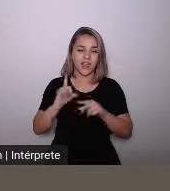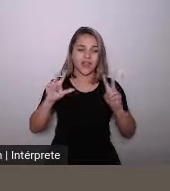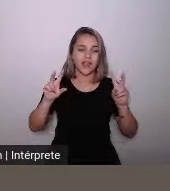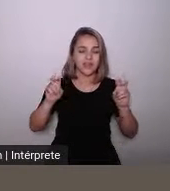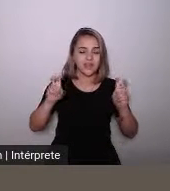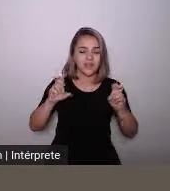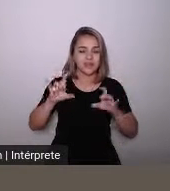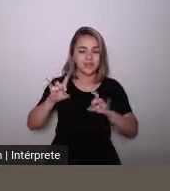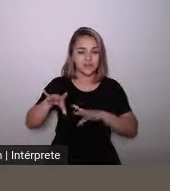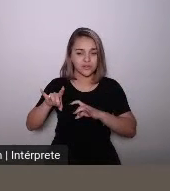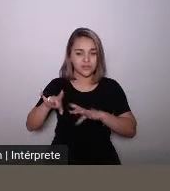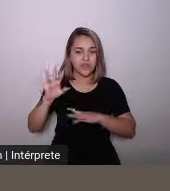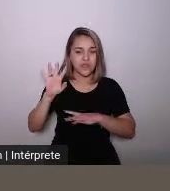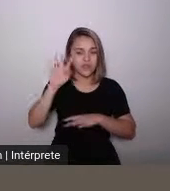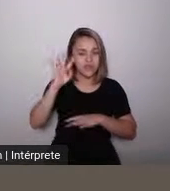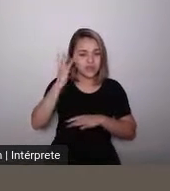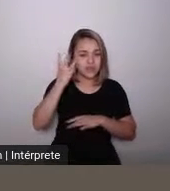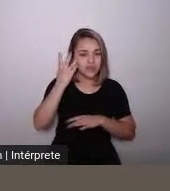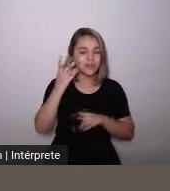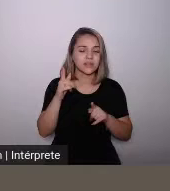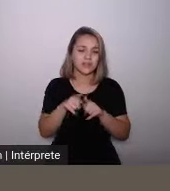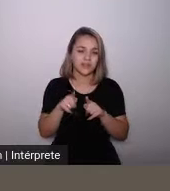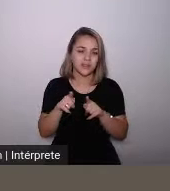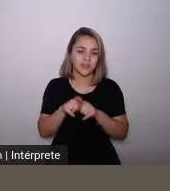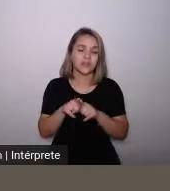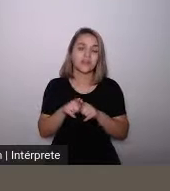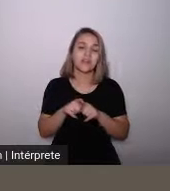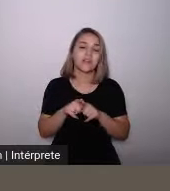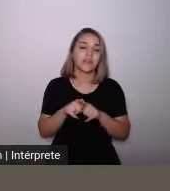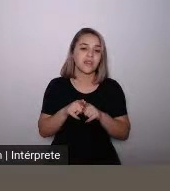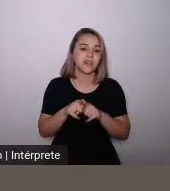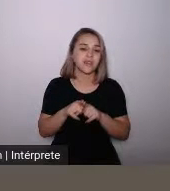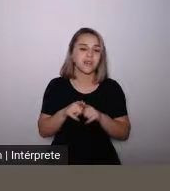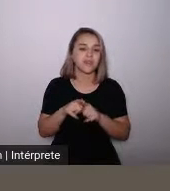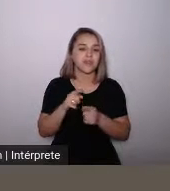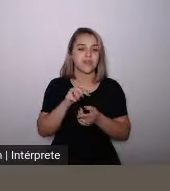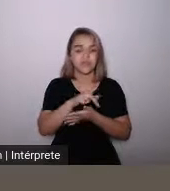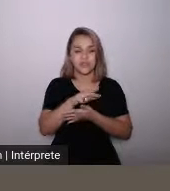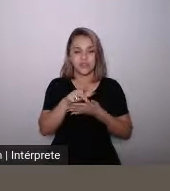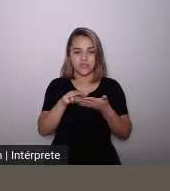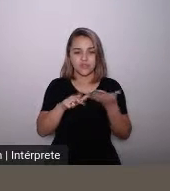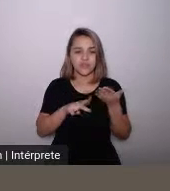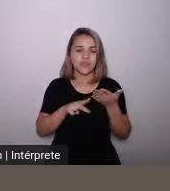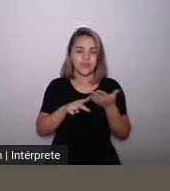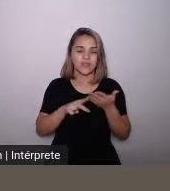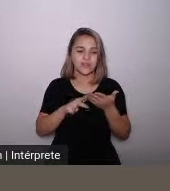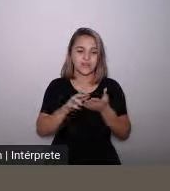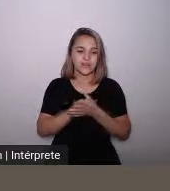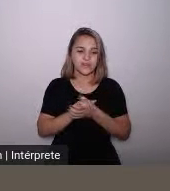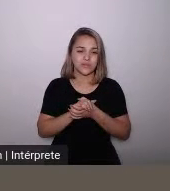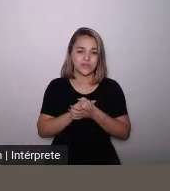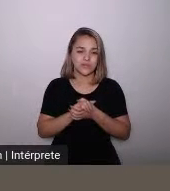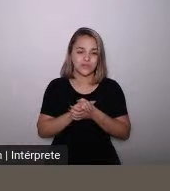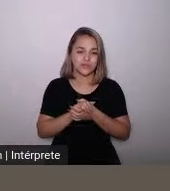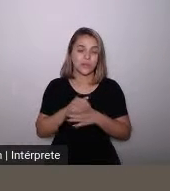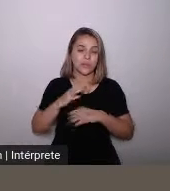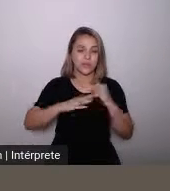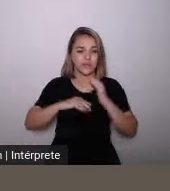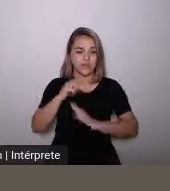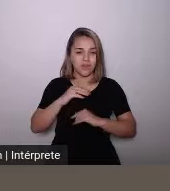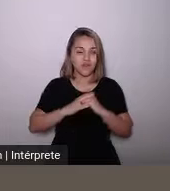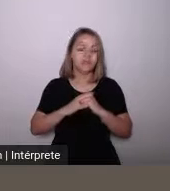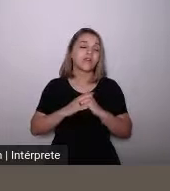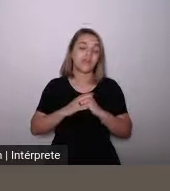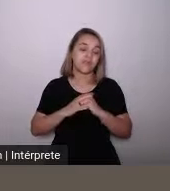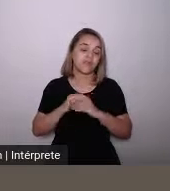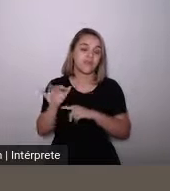tanto para Picasso, Sauvage, Kandinsky, Schoenberg e tantos outros, porque realizar filmes implica